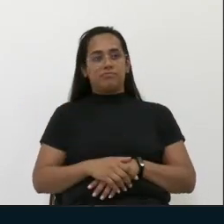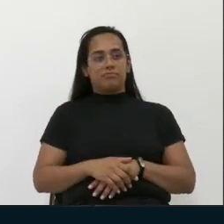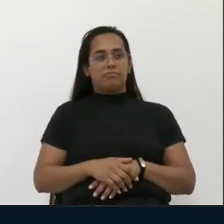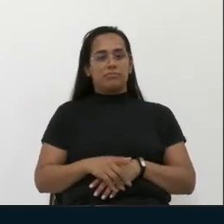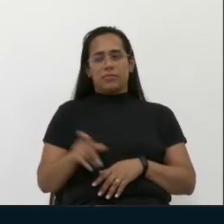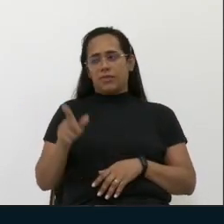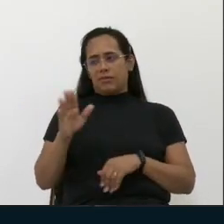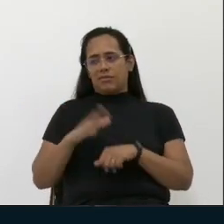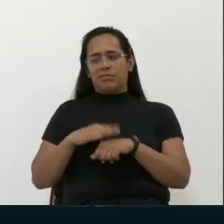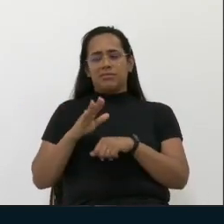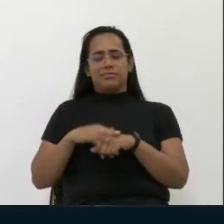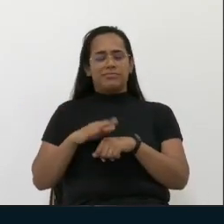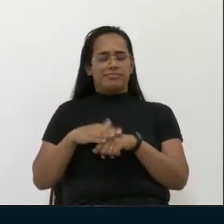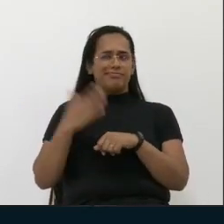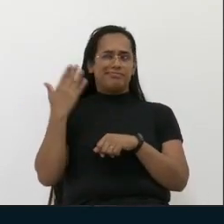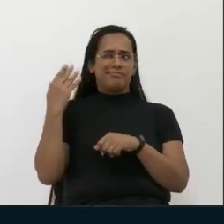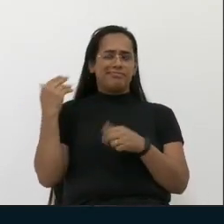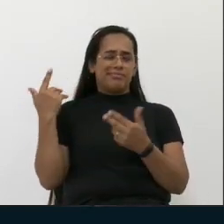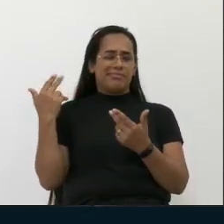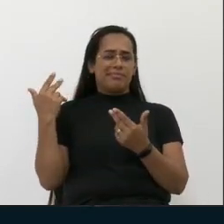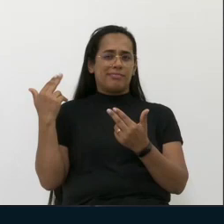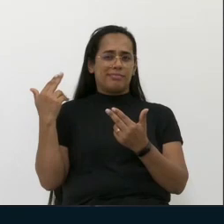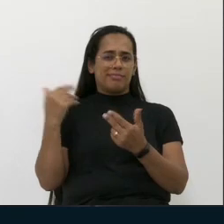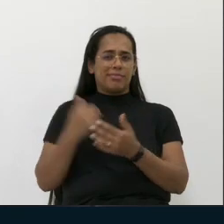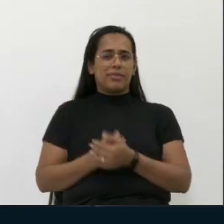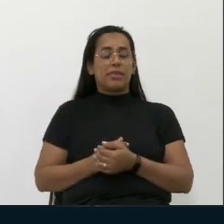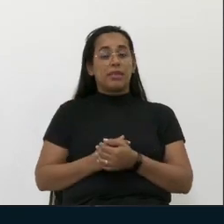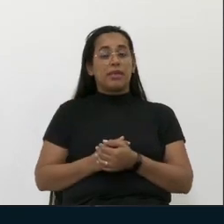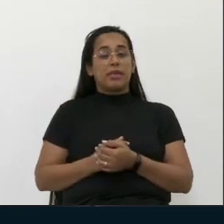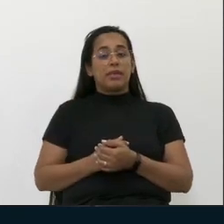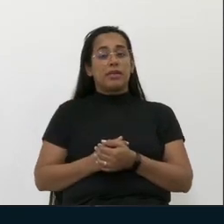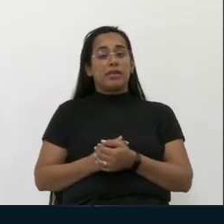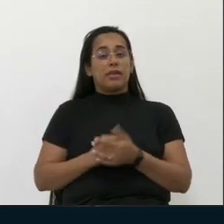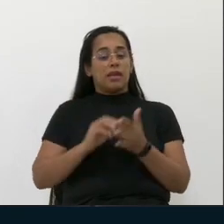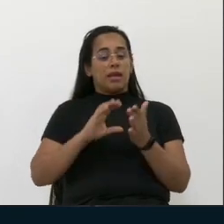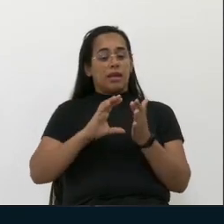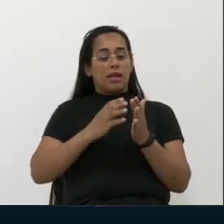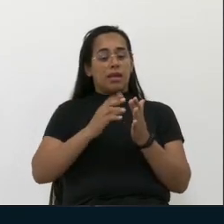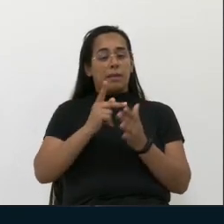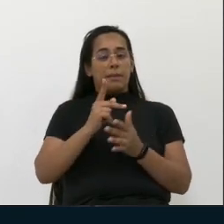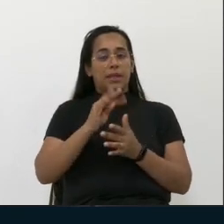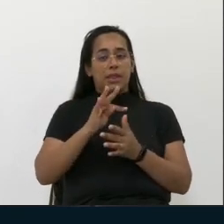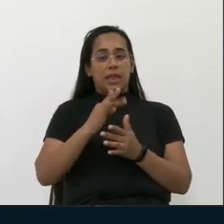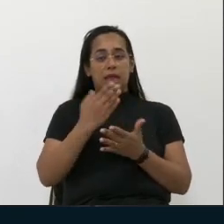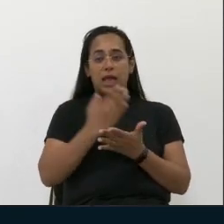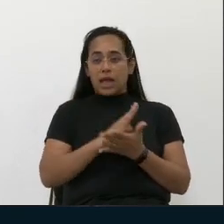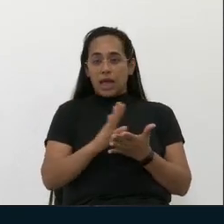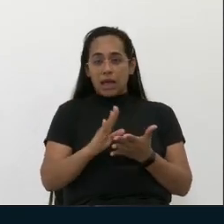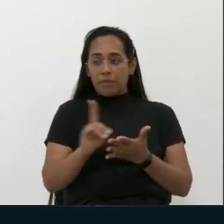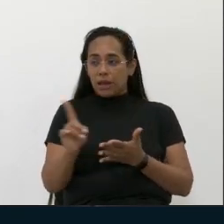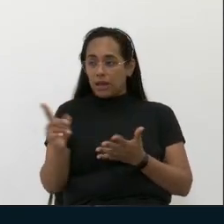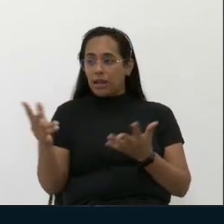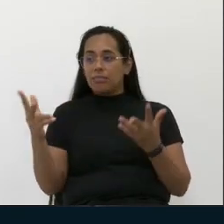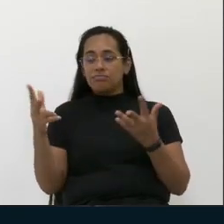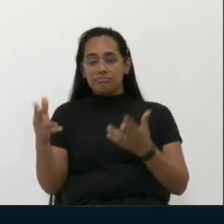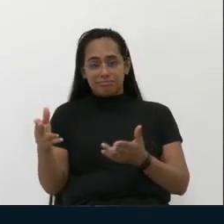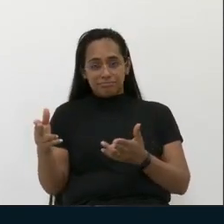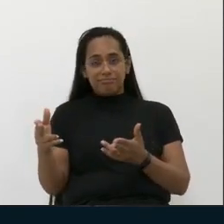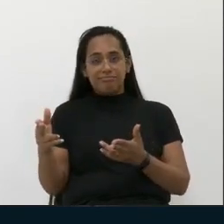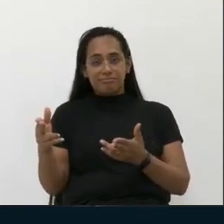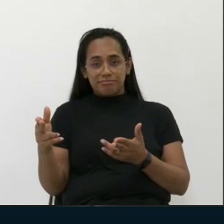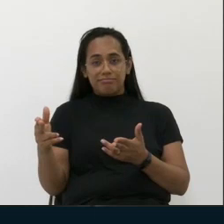O dia que o PT acabar, eles acabam junto, morrem junto, porque eles não têm uma plataforma, não têm